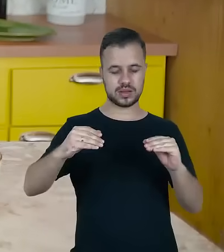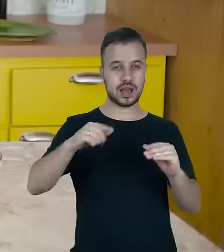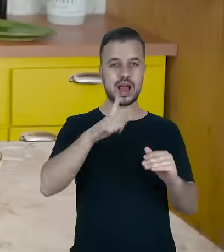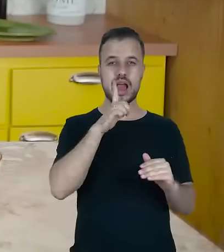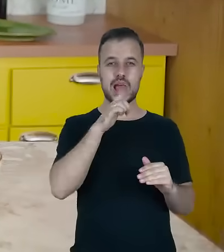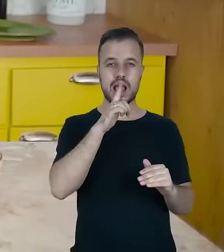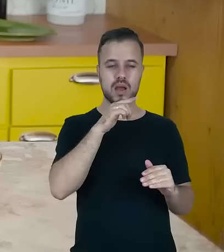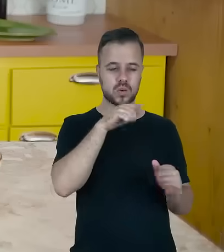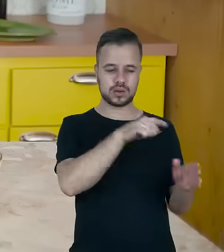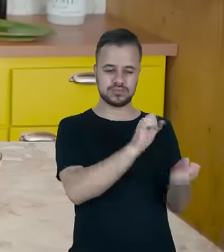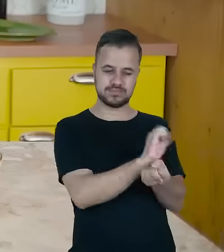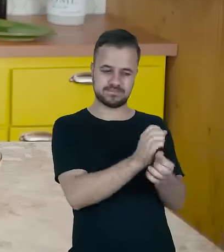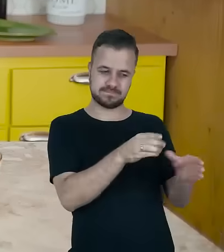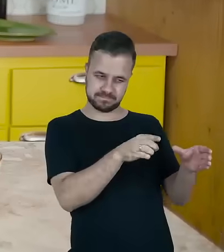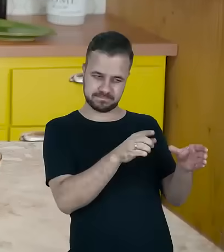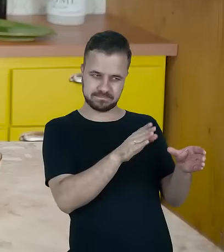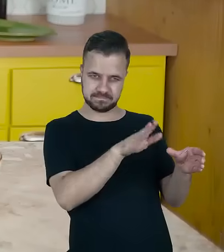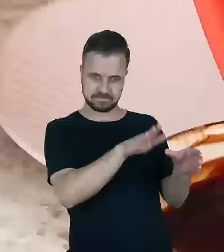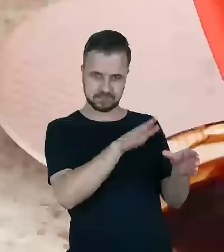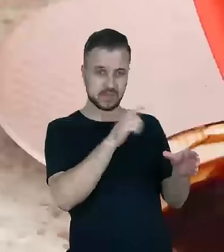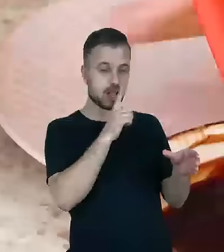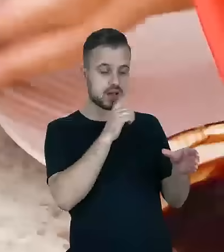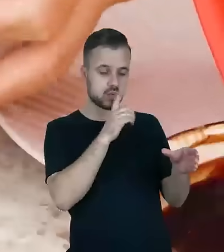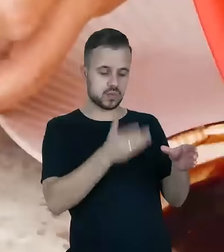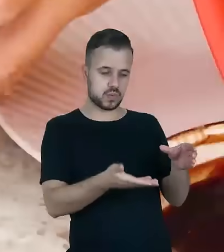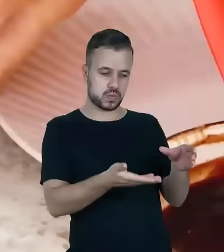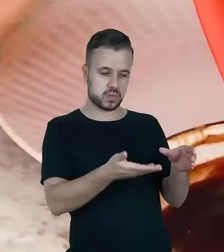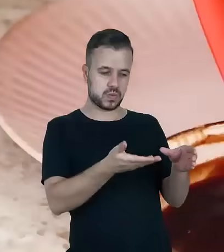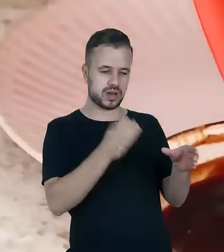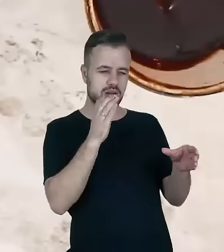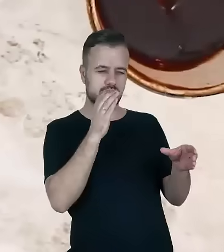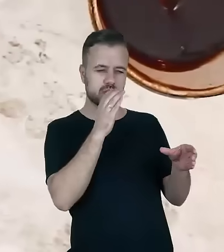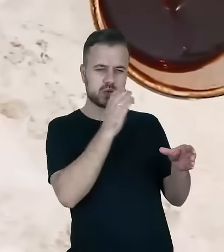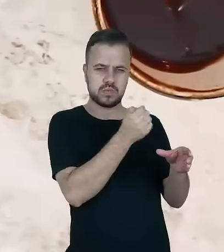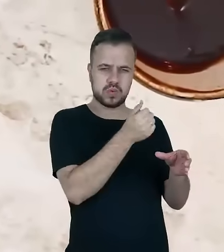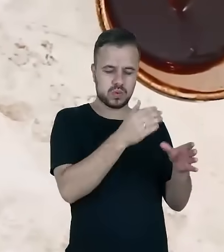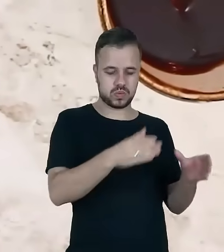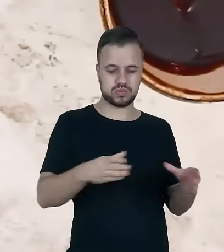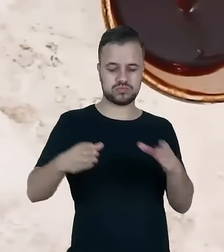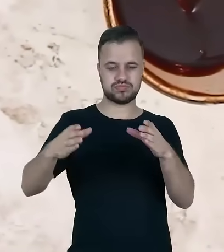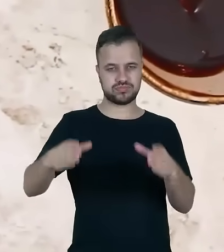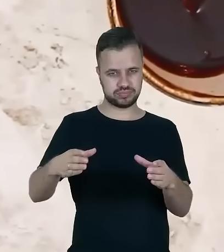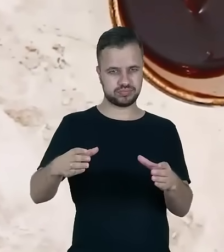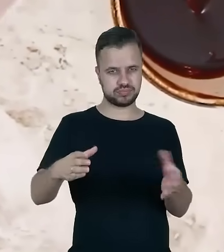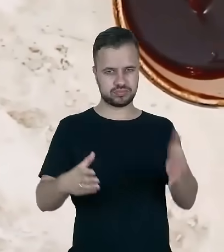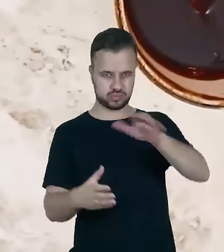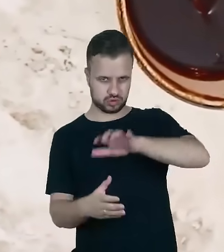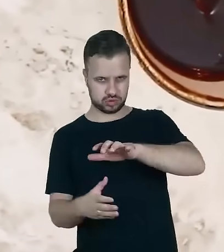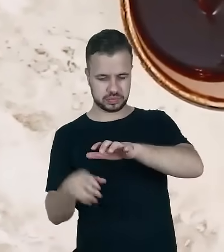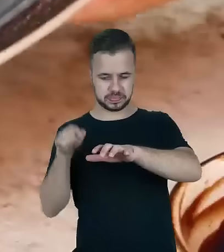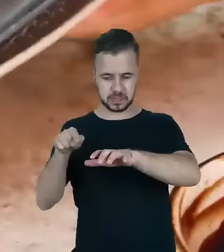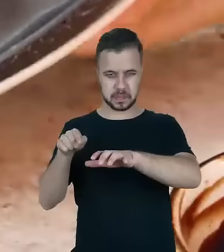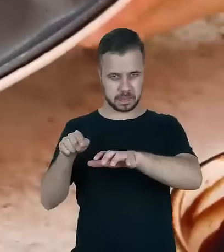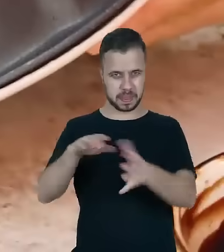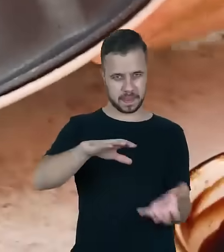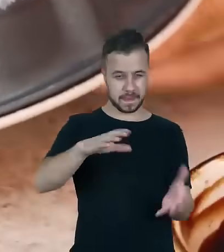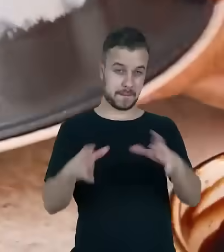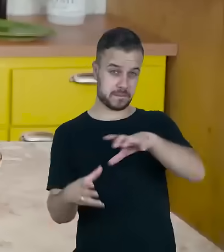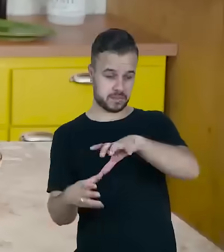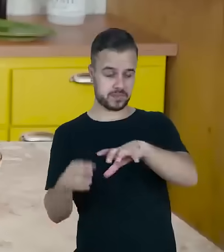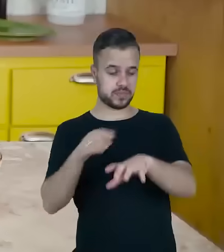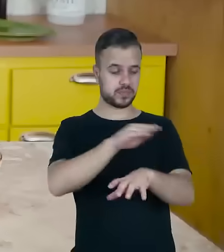água até ela ficar quentinha. Ficou quentinha, vamos fazer o quê? Você já vai colocar onde você vai desenformar,